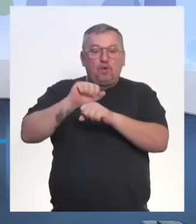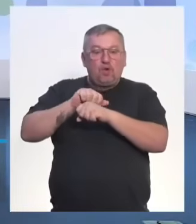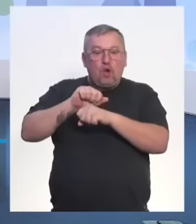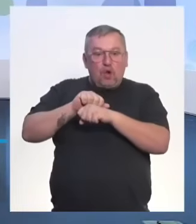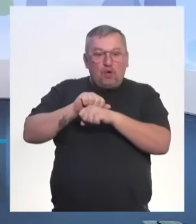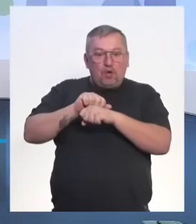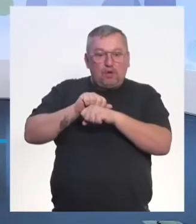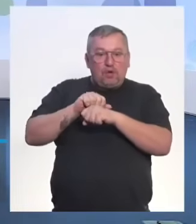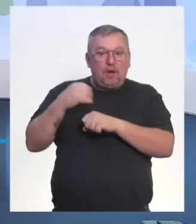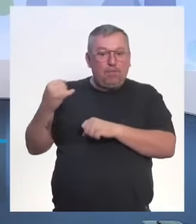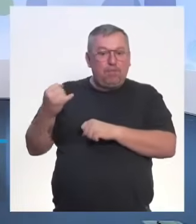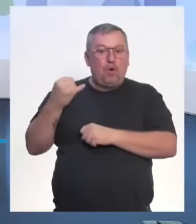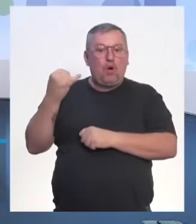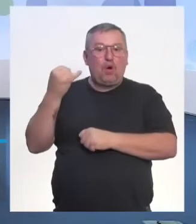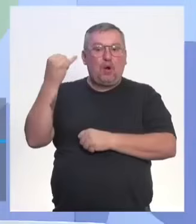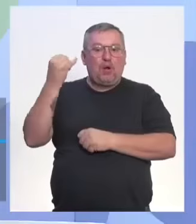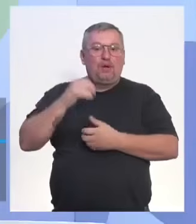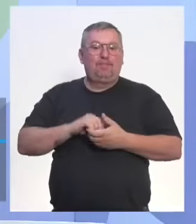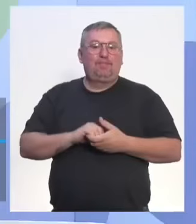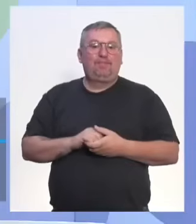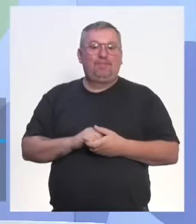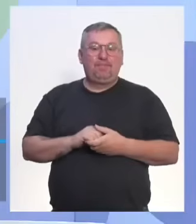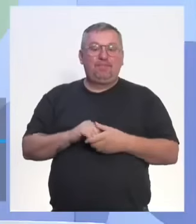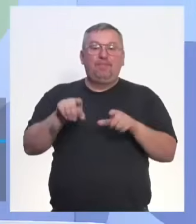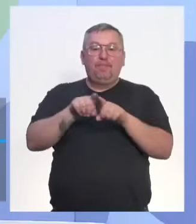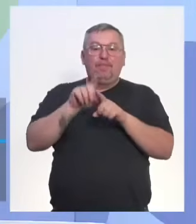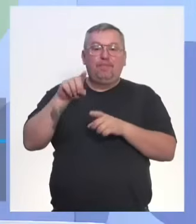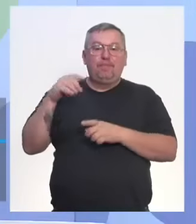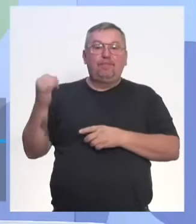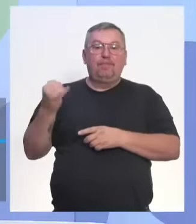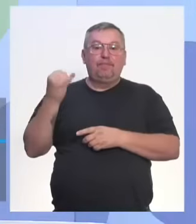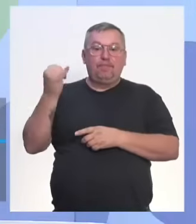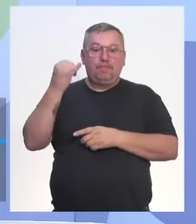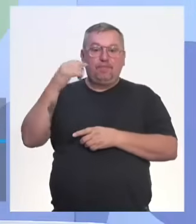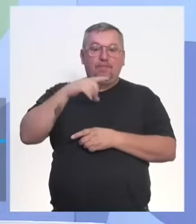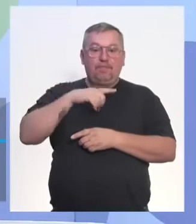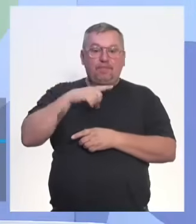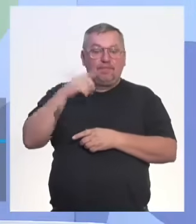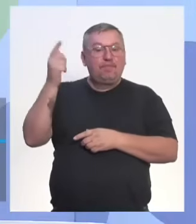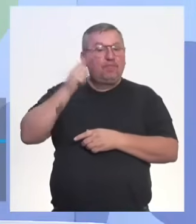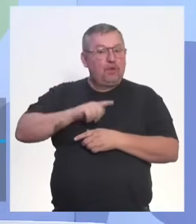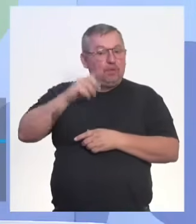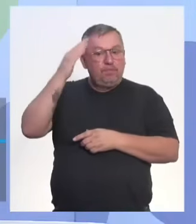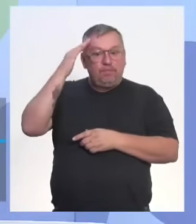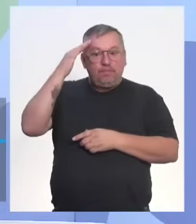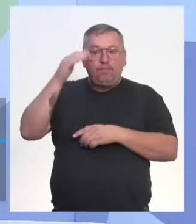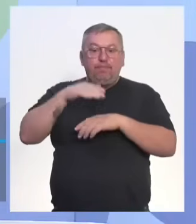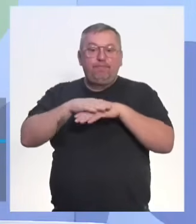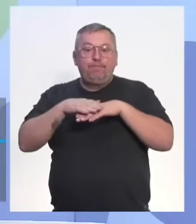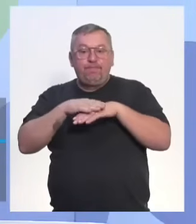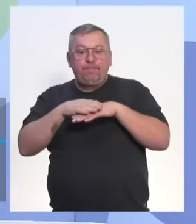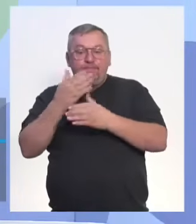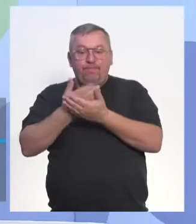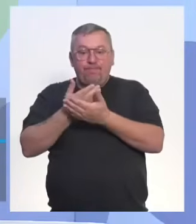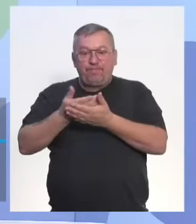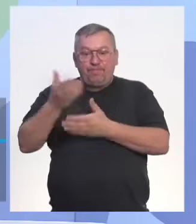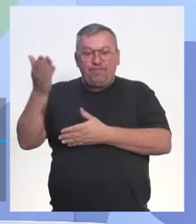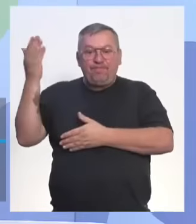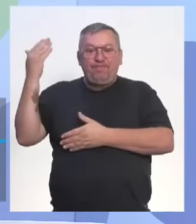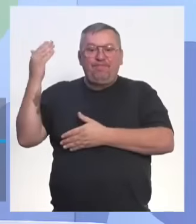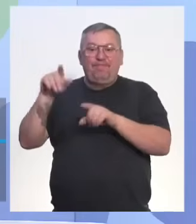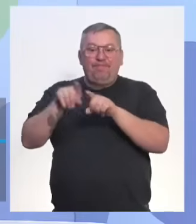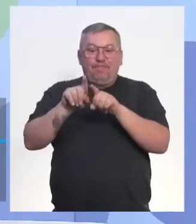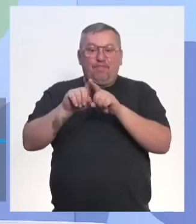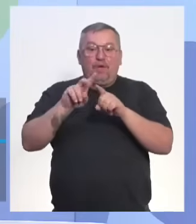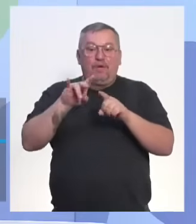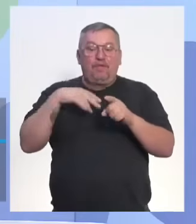muito importante. Exatamente. E assim, a importância de ter compreendido o que a gente conversou nas aulas anteriores, né? Porque a